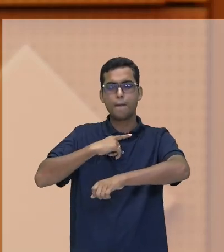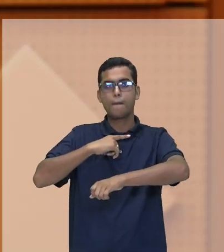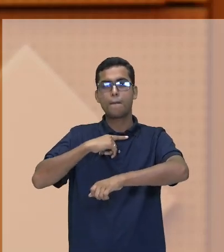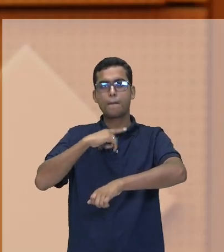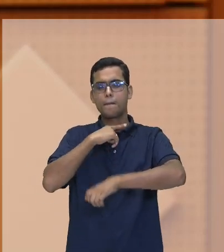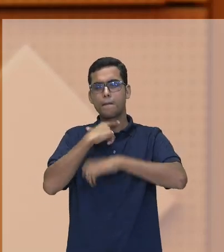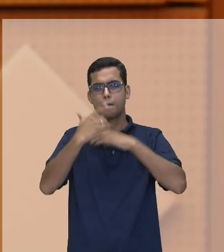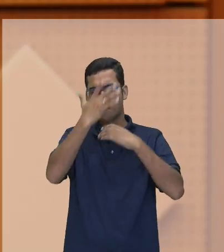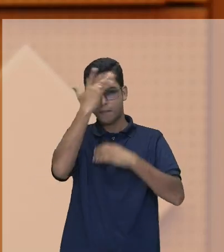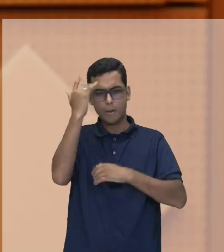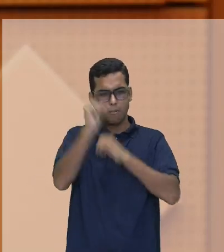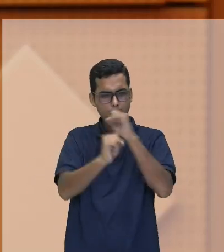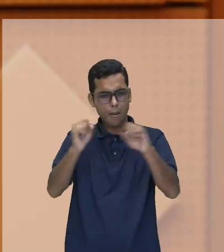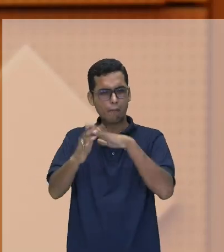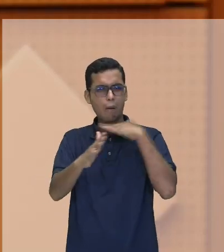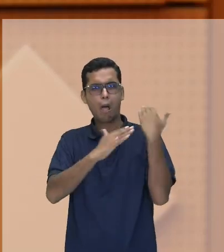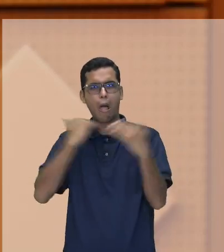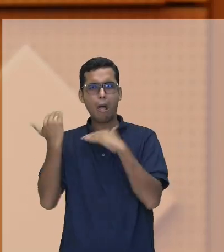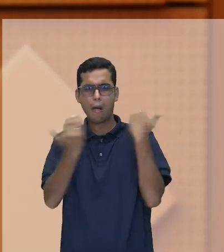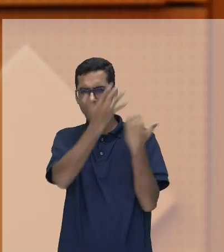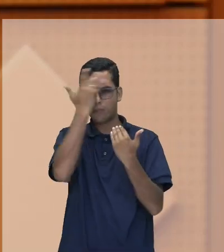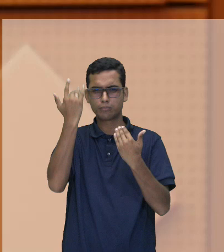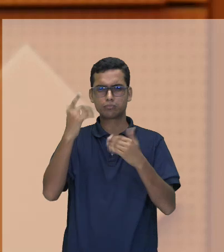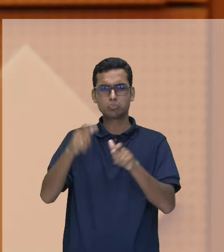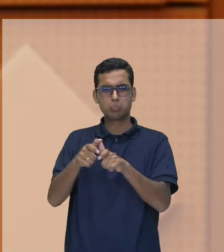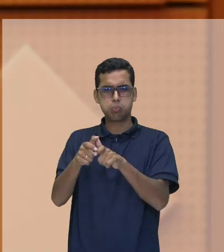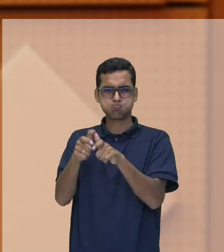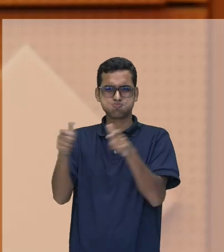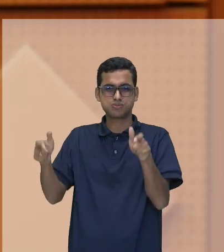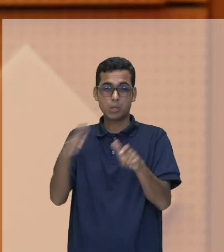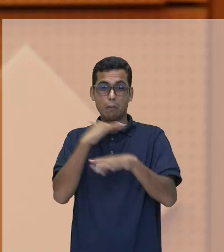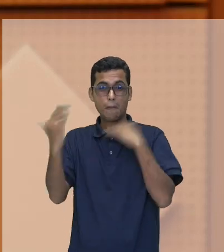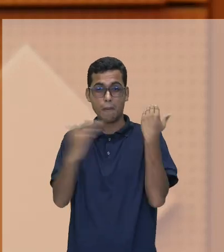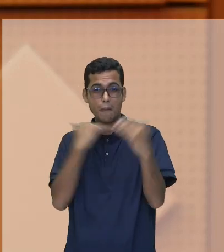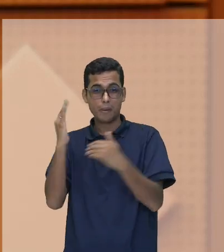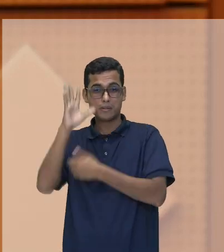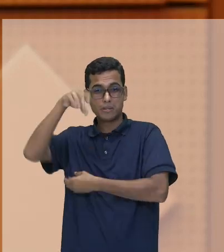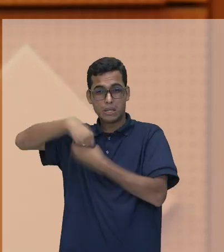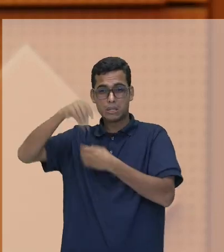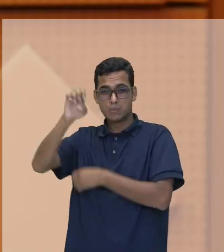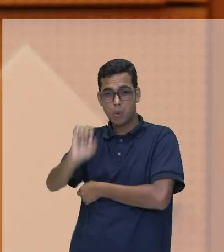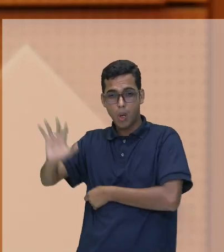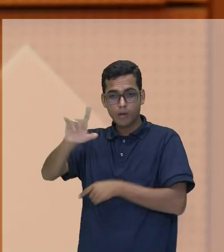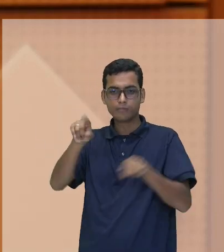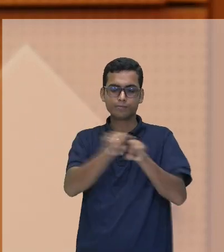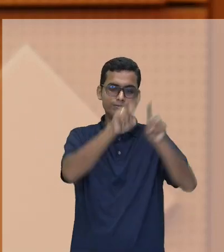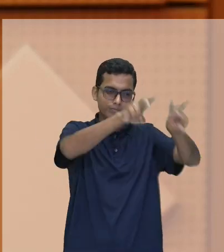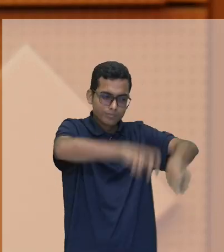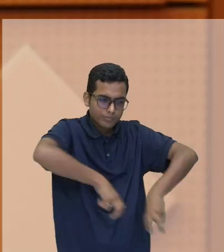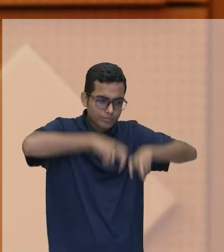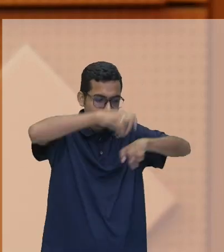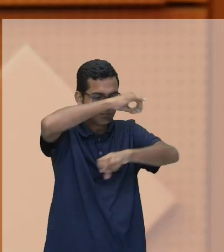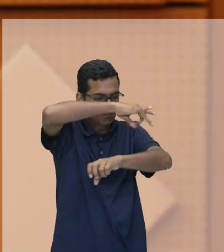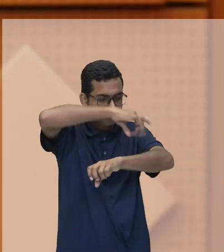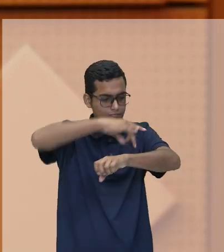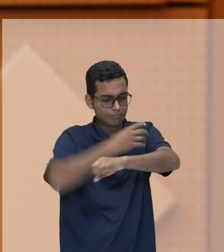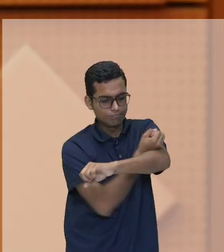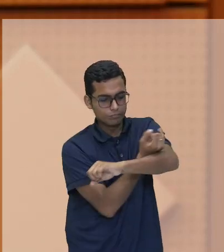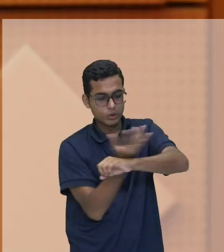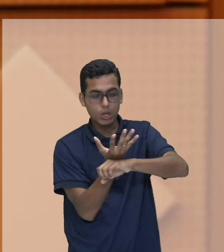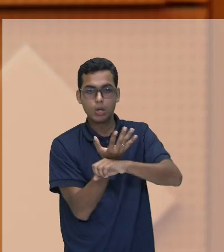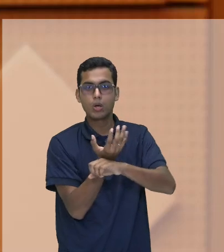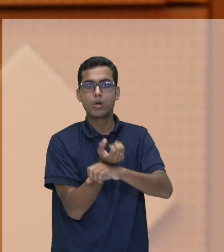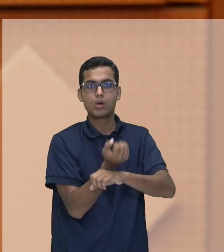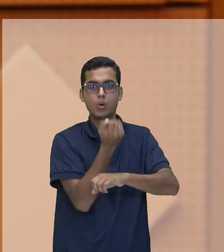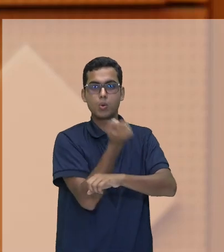Então, continuando aqui no nosso conteúdo, nós temos a crise do século XIV.